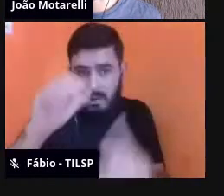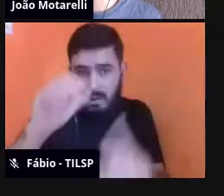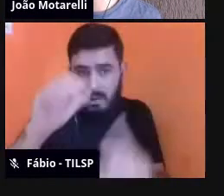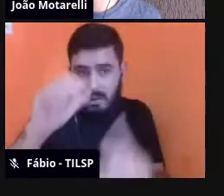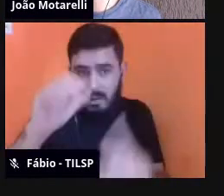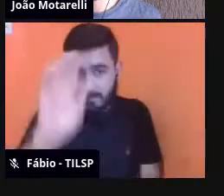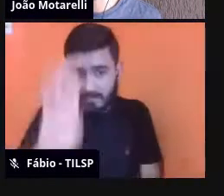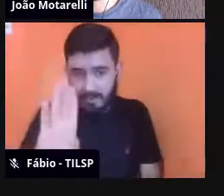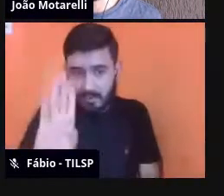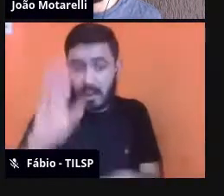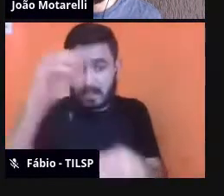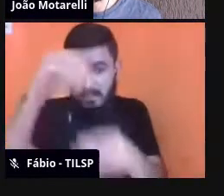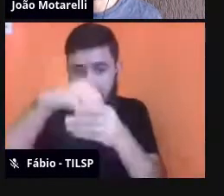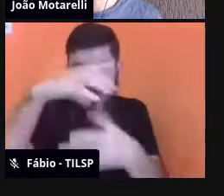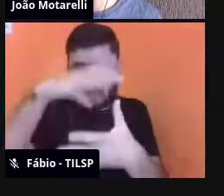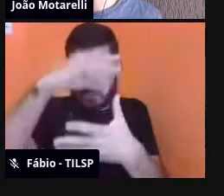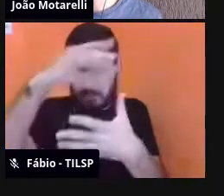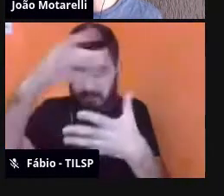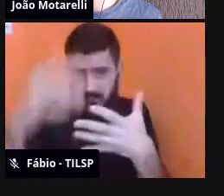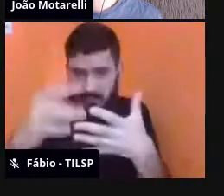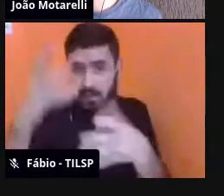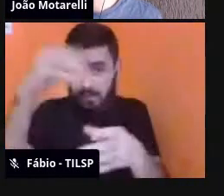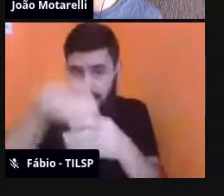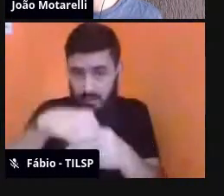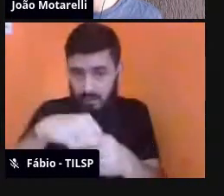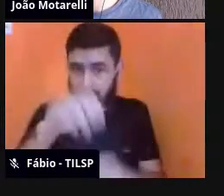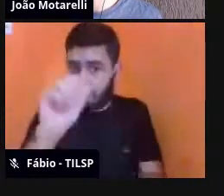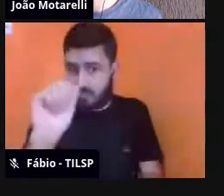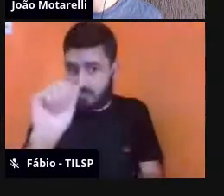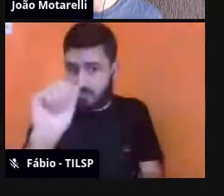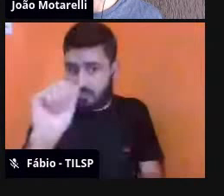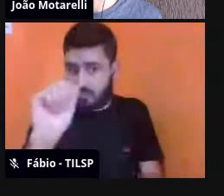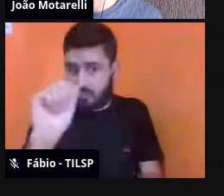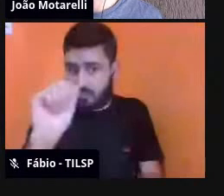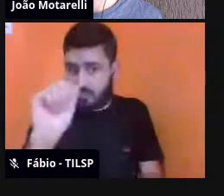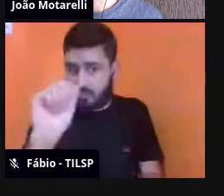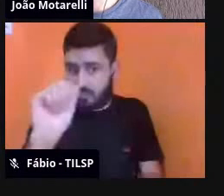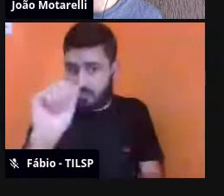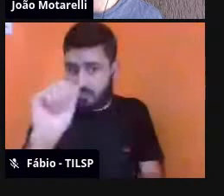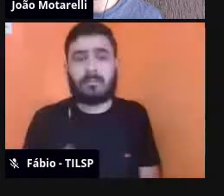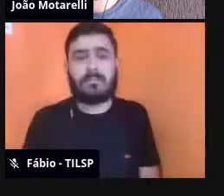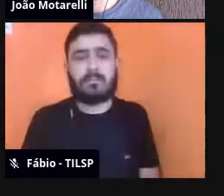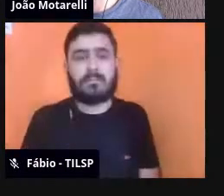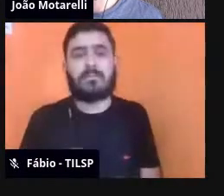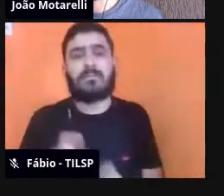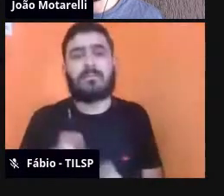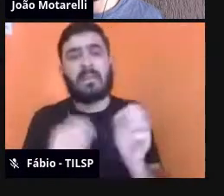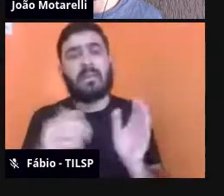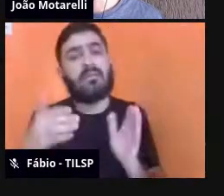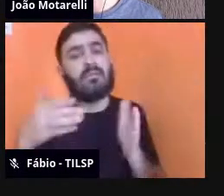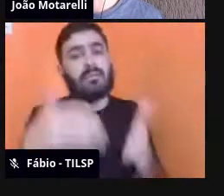ortorexia. Dentro do critério A, o foco obsessivo na alimentação saudável, conforme